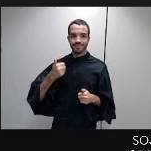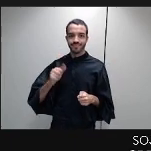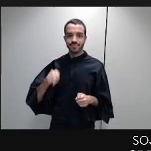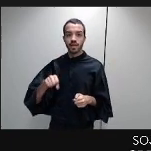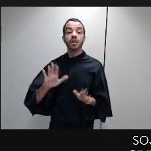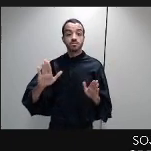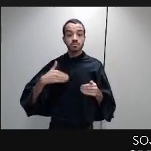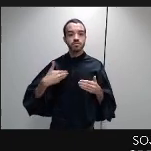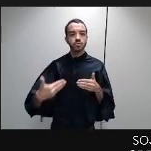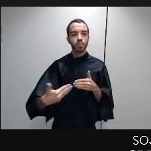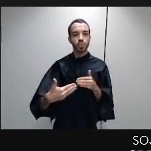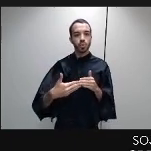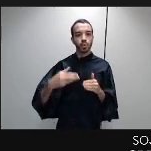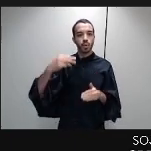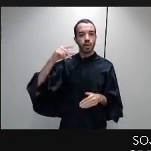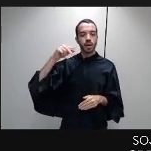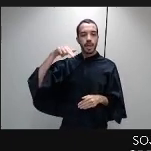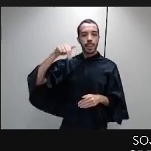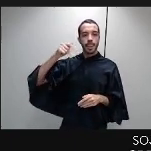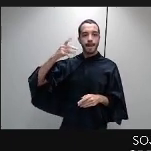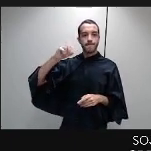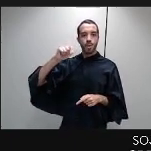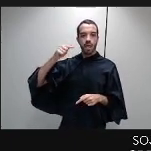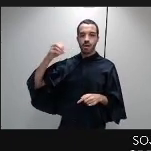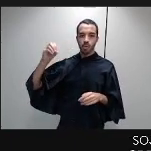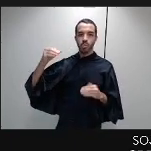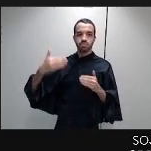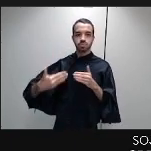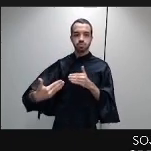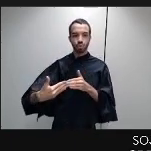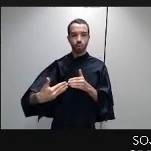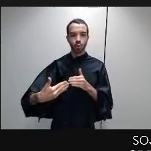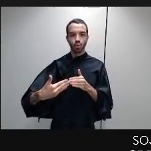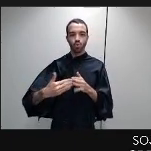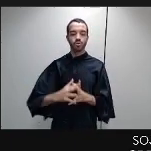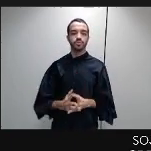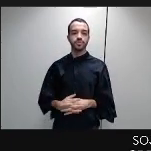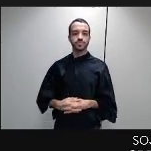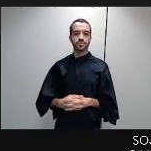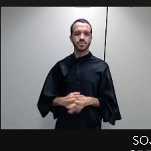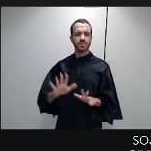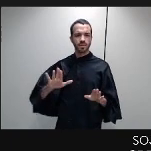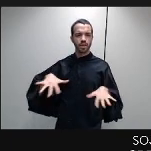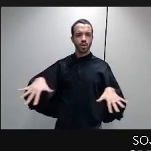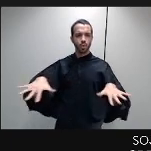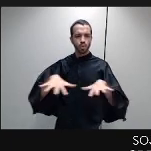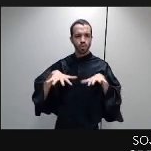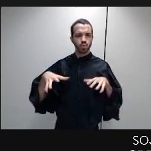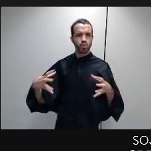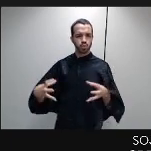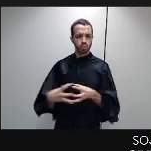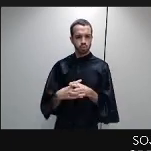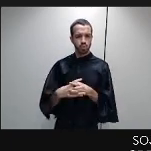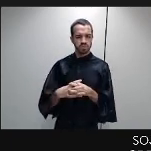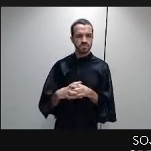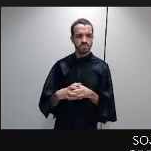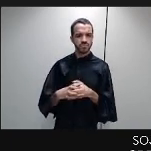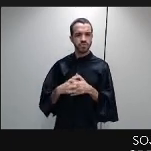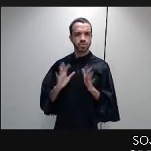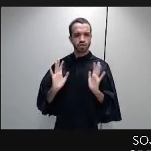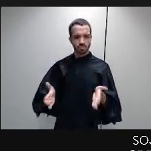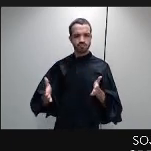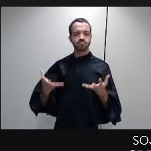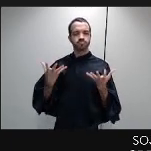então eu posso procurar qual o melhor idade pode então a turma a unanimidade acolheu os embargos